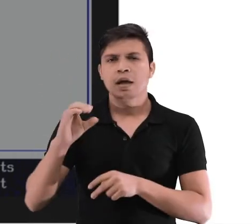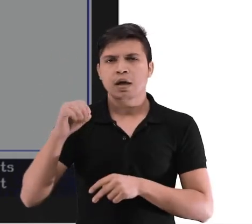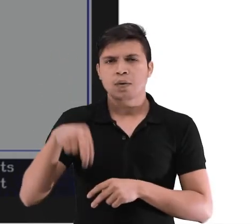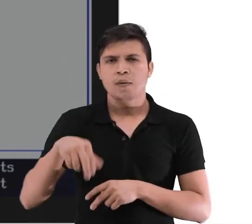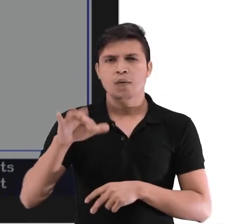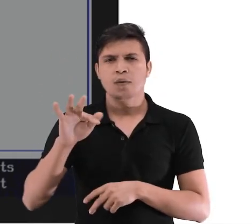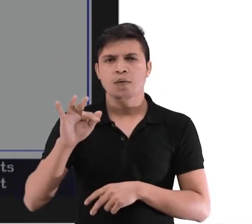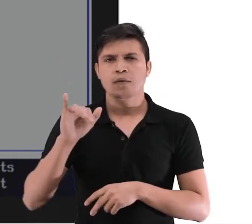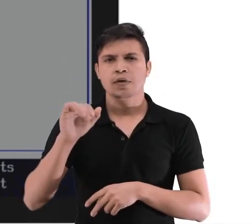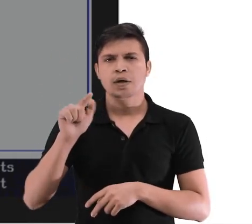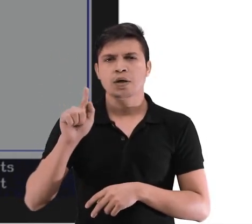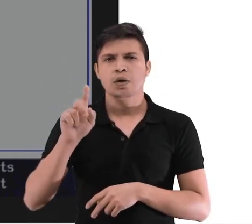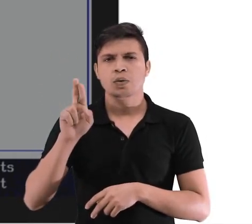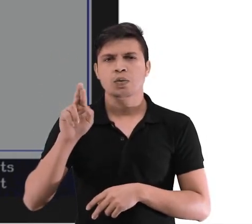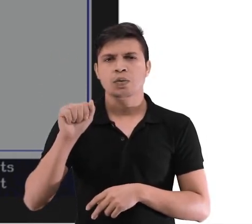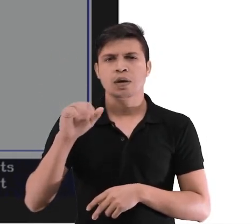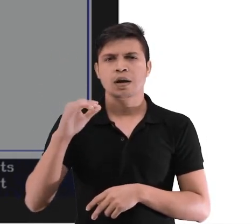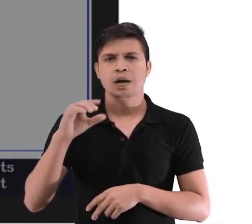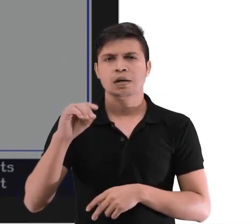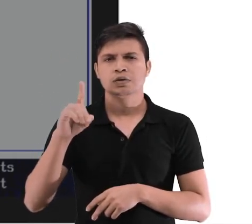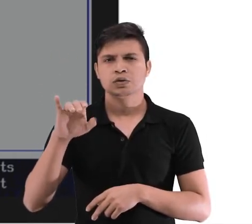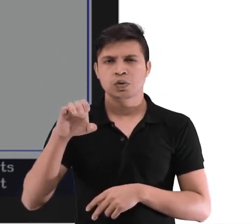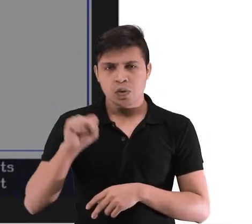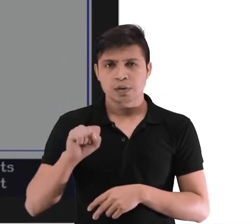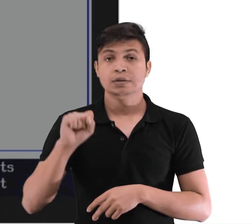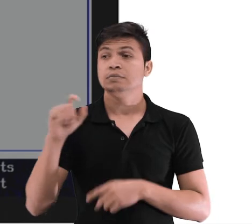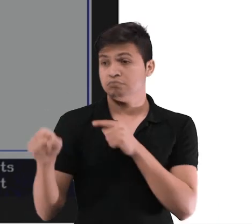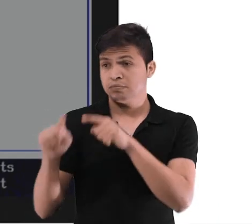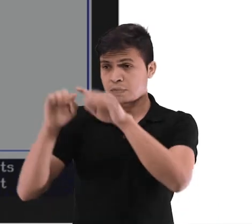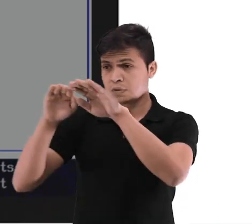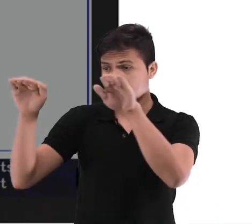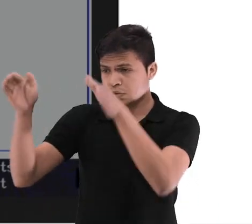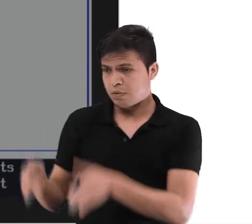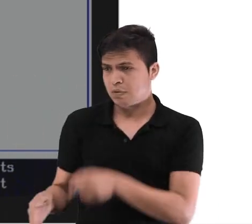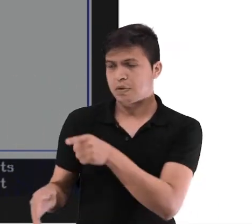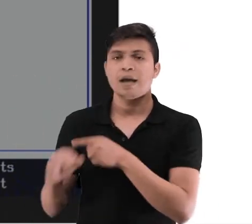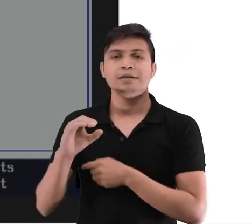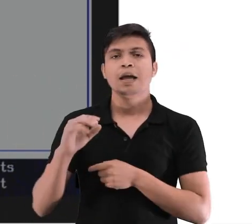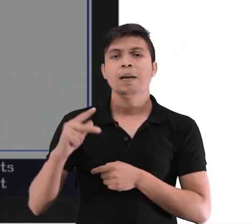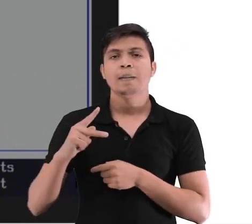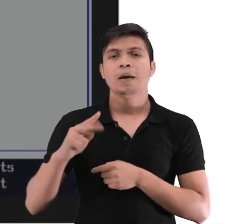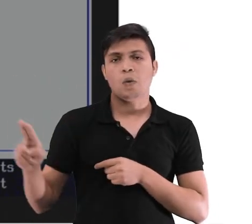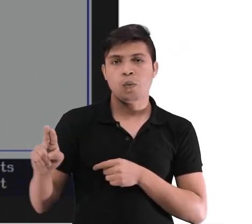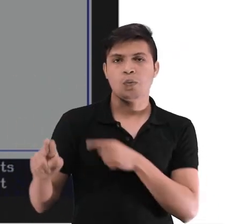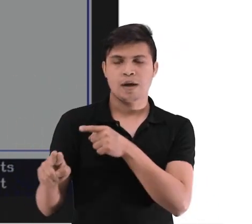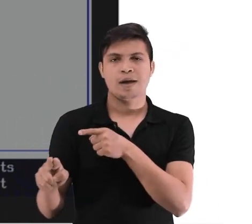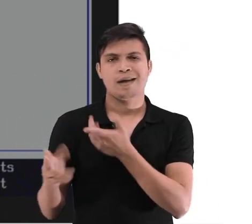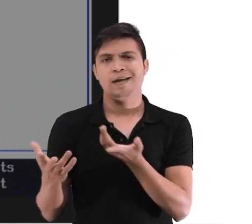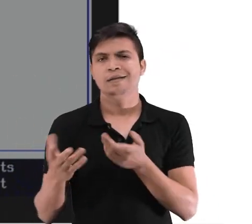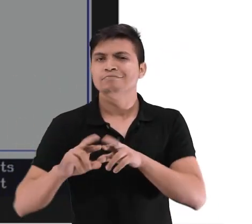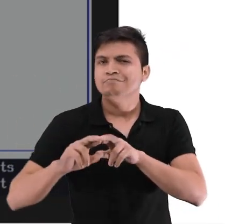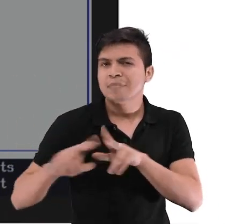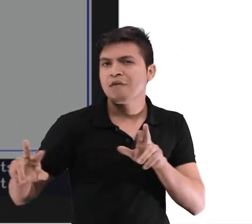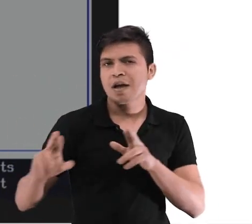da CPU, do processador, que é o tipo Intel, um Core i5, e ele